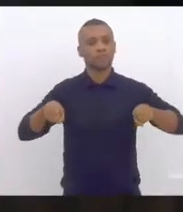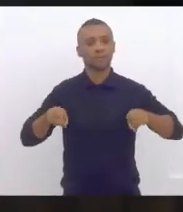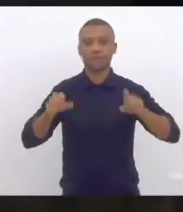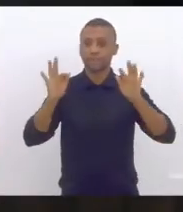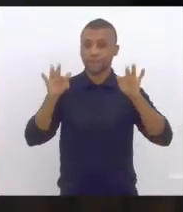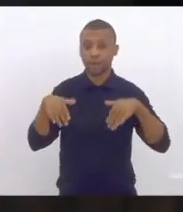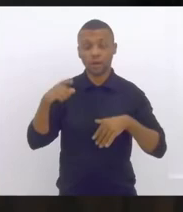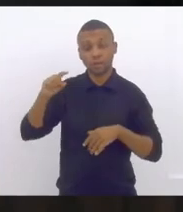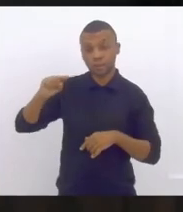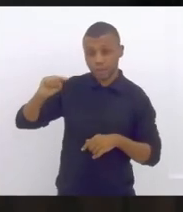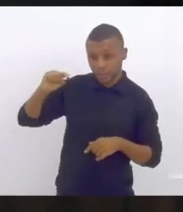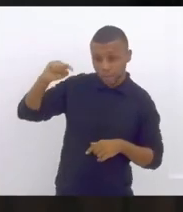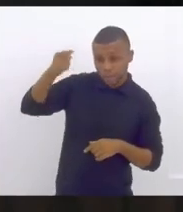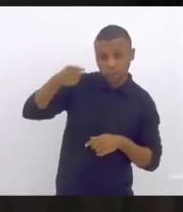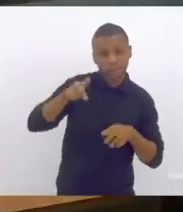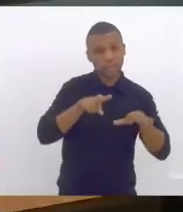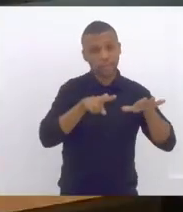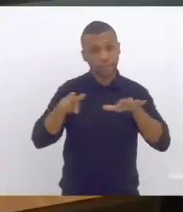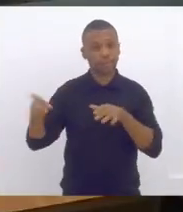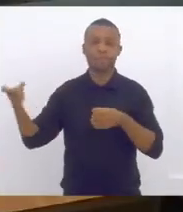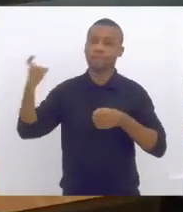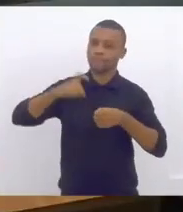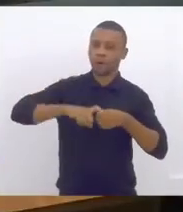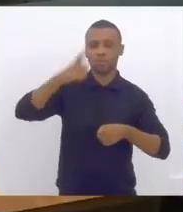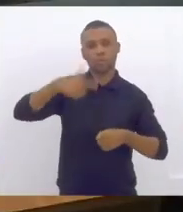Retorna a próxima semana.